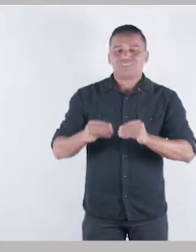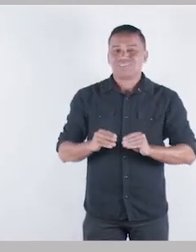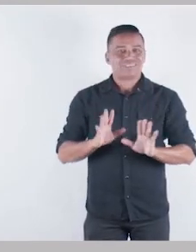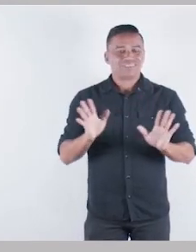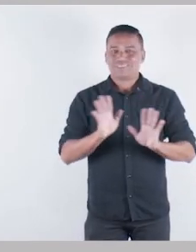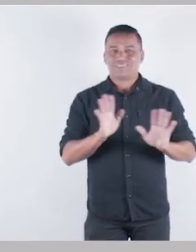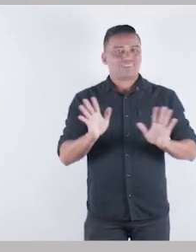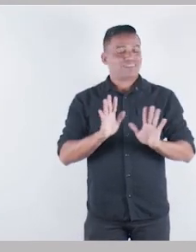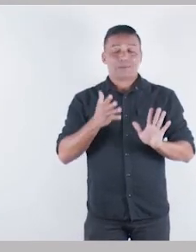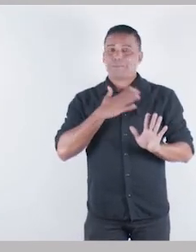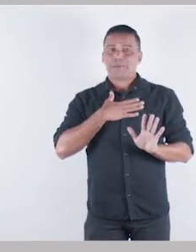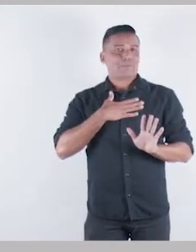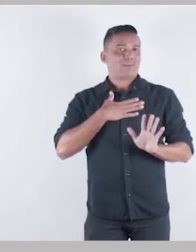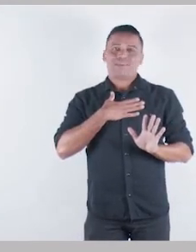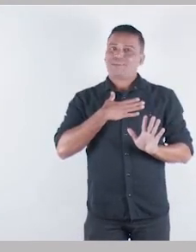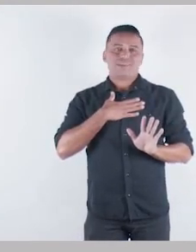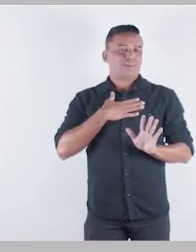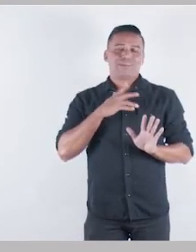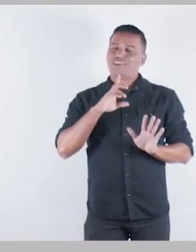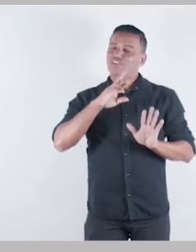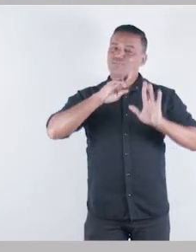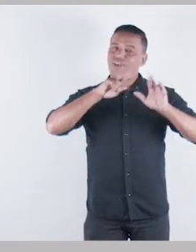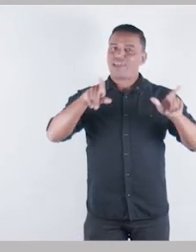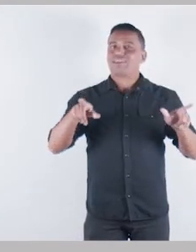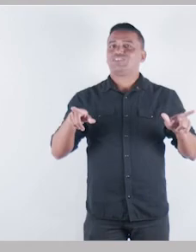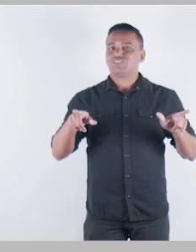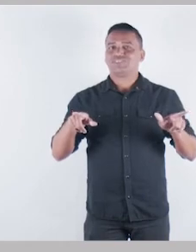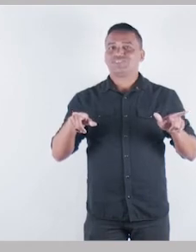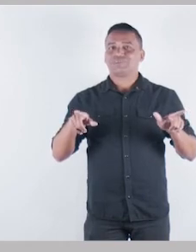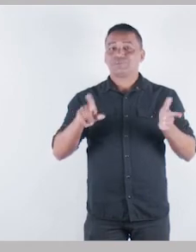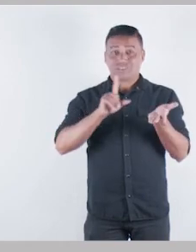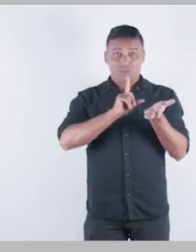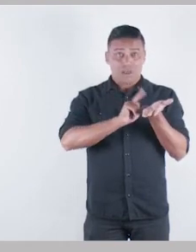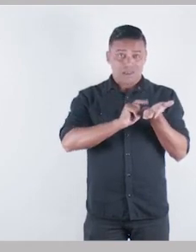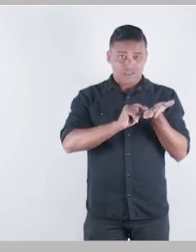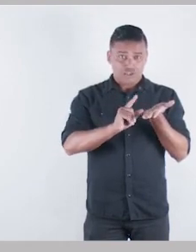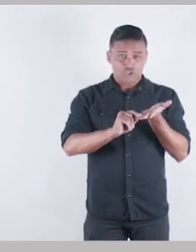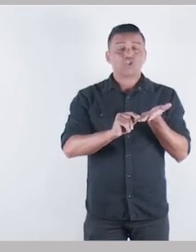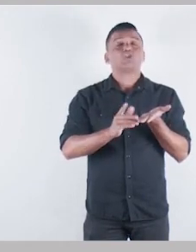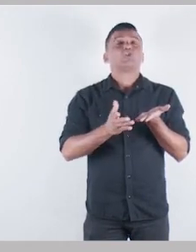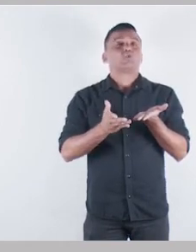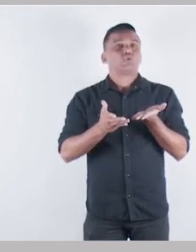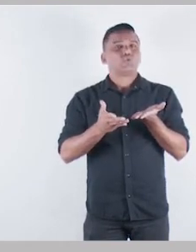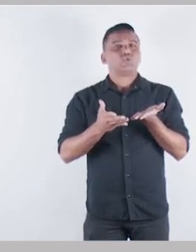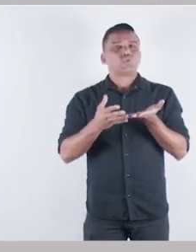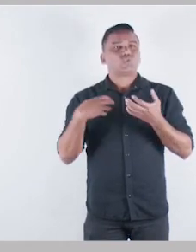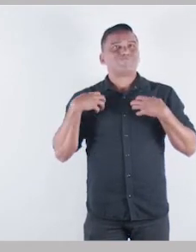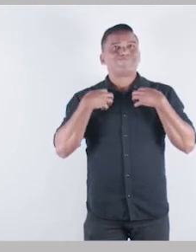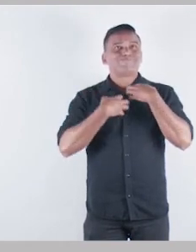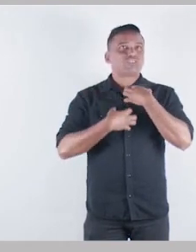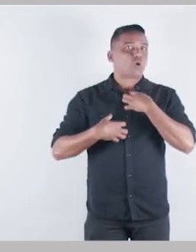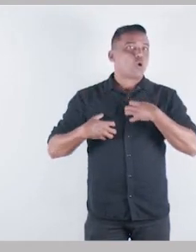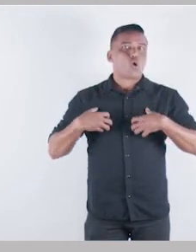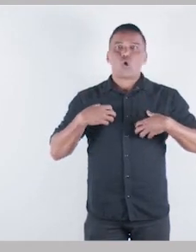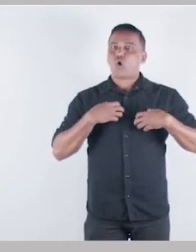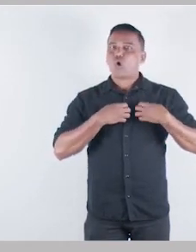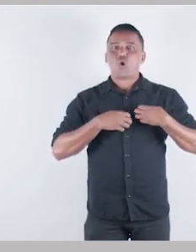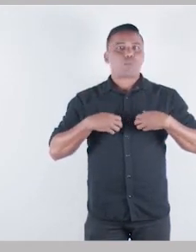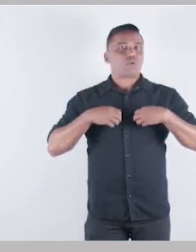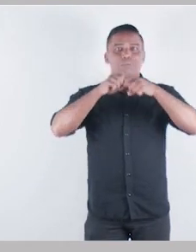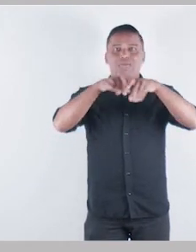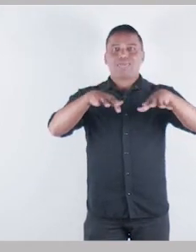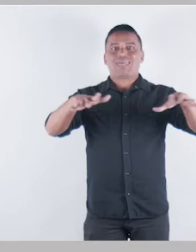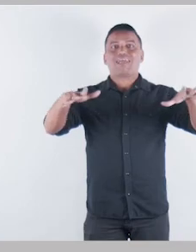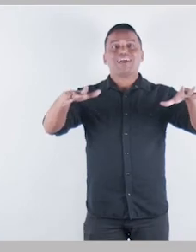mim, não é diáspora. Esse artigo, evidentemente, que deu um incômodo da rapaziada, mas o livro, no